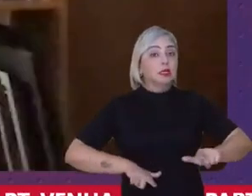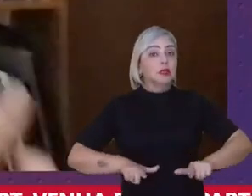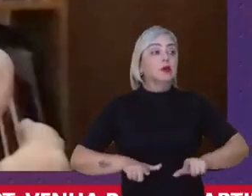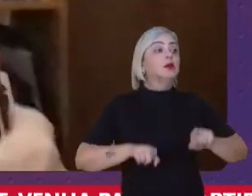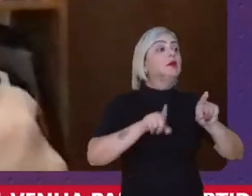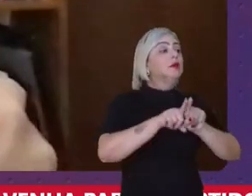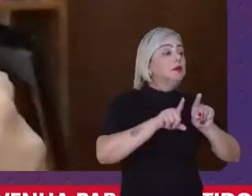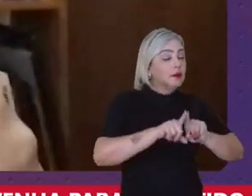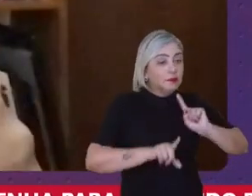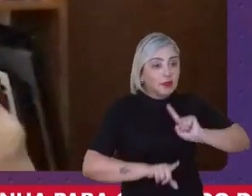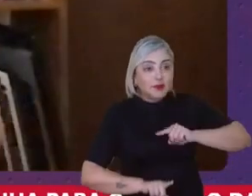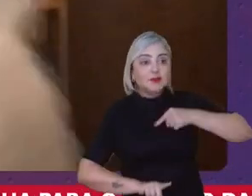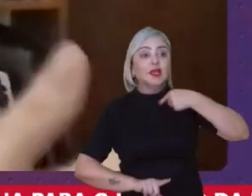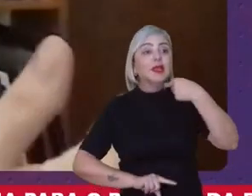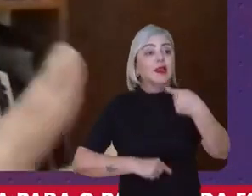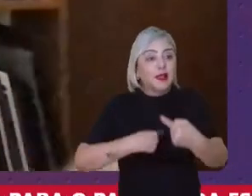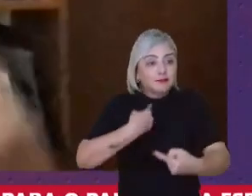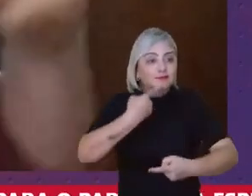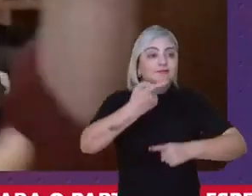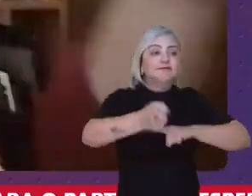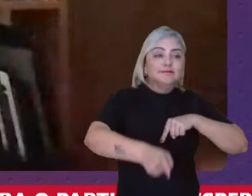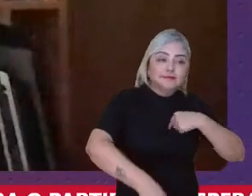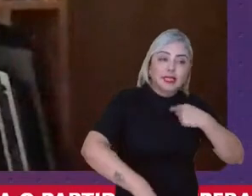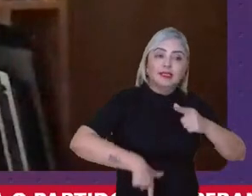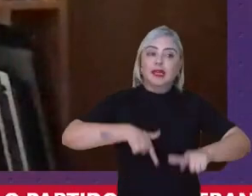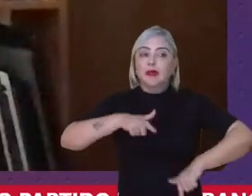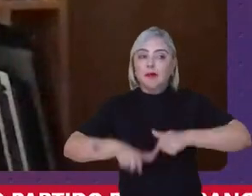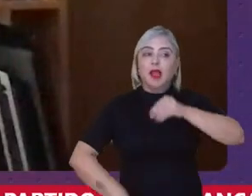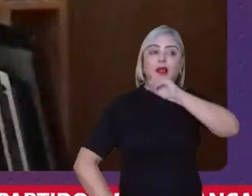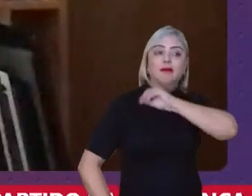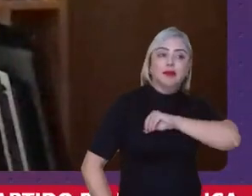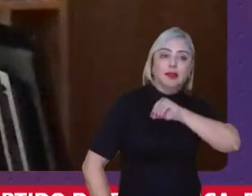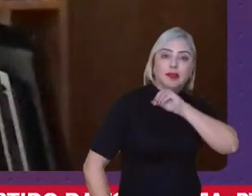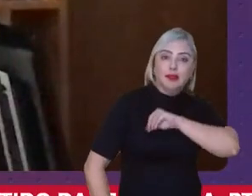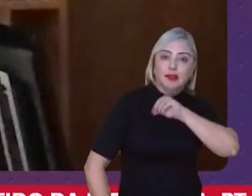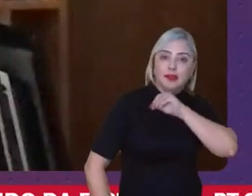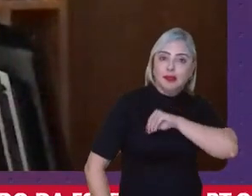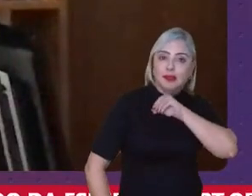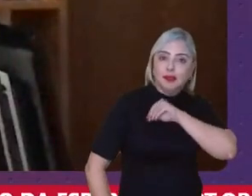que também vai ter emprego e por isso vai gerar